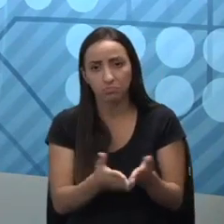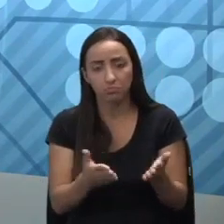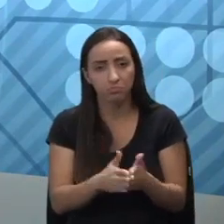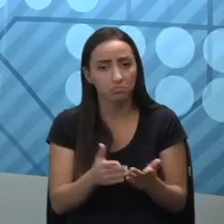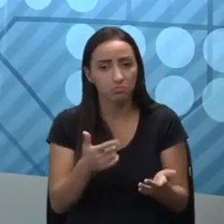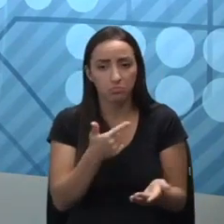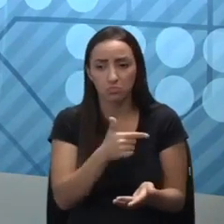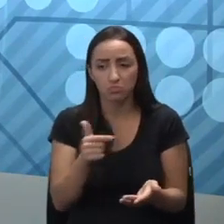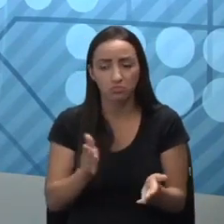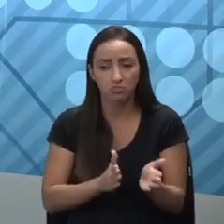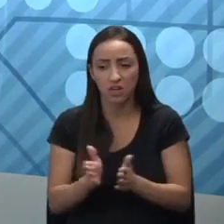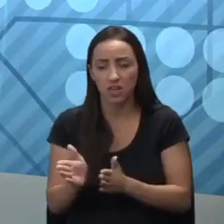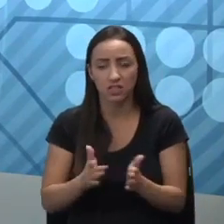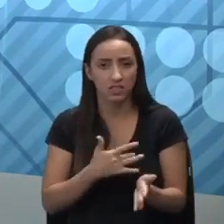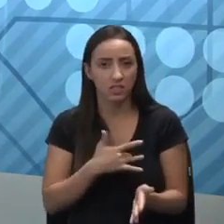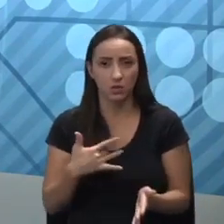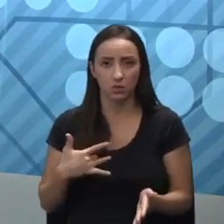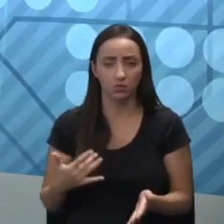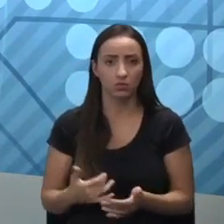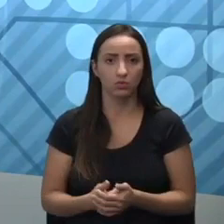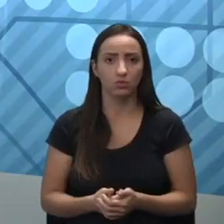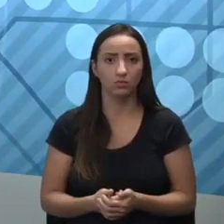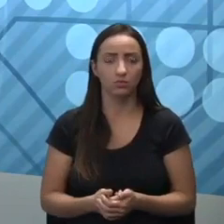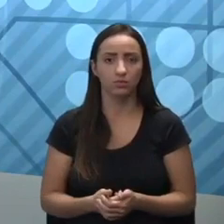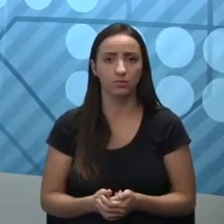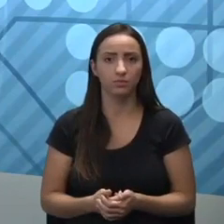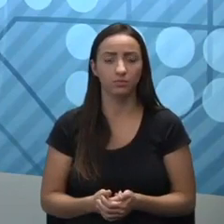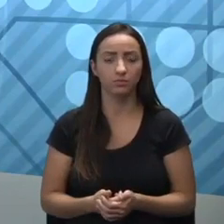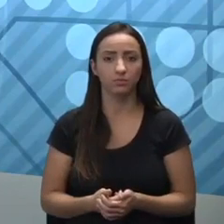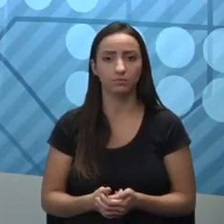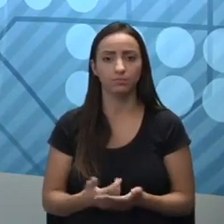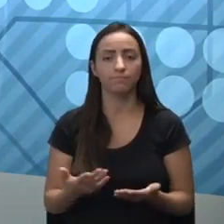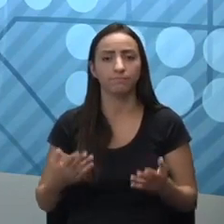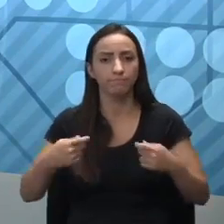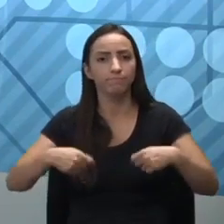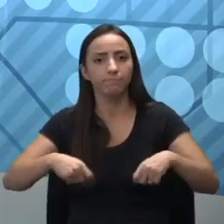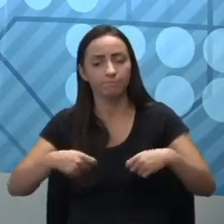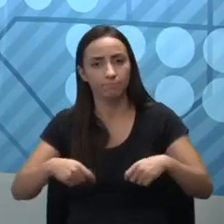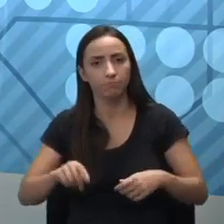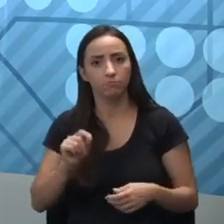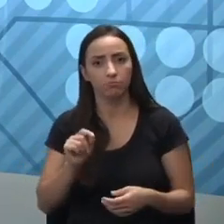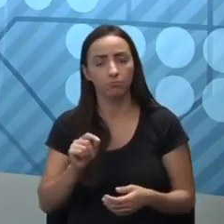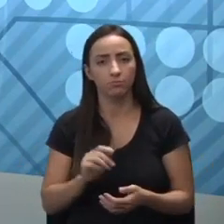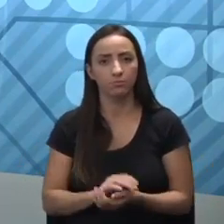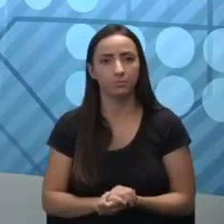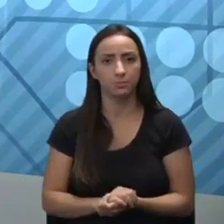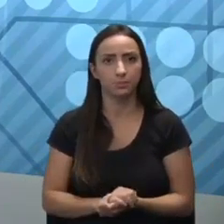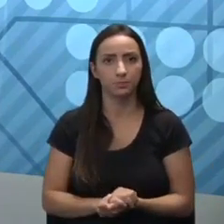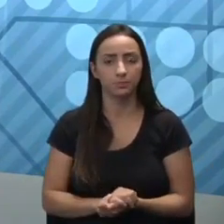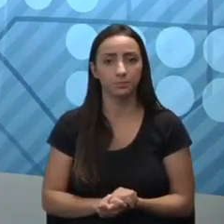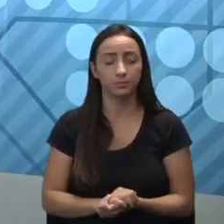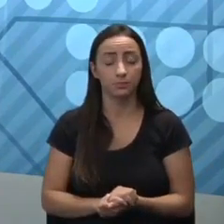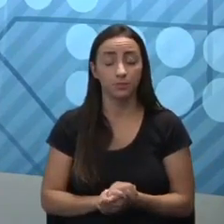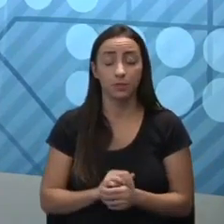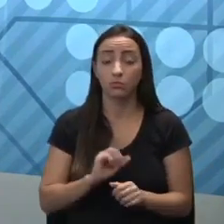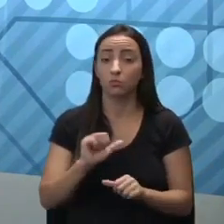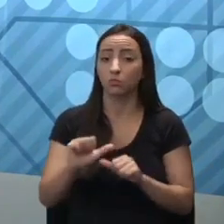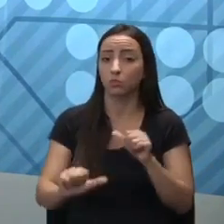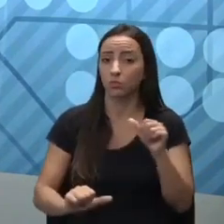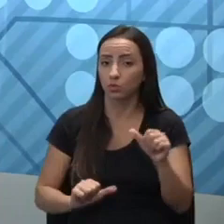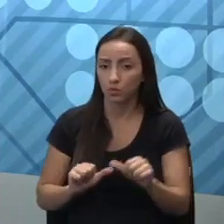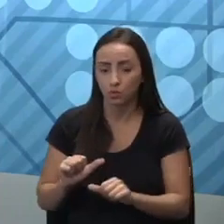tinham acesso à saúde. Então, foi necessário uma uma mudança